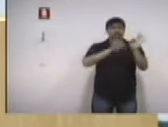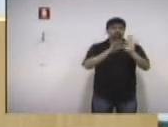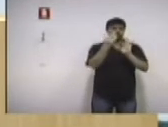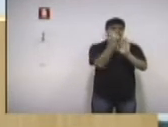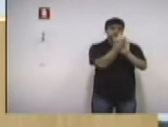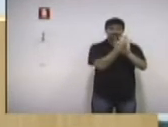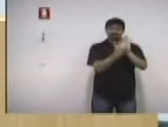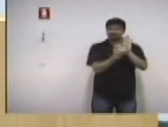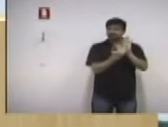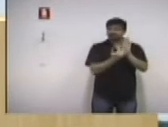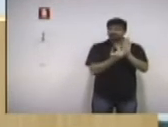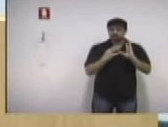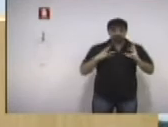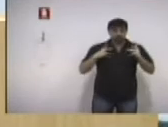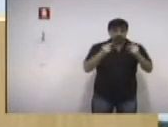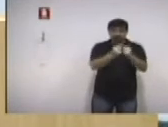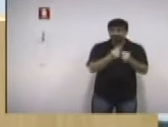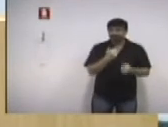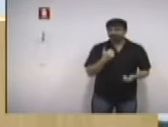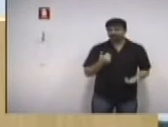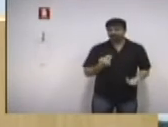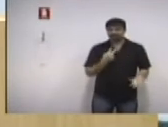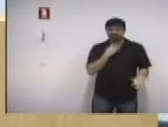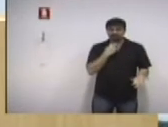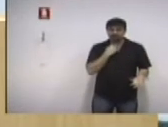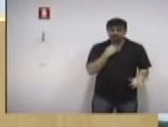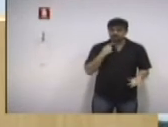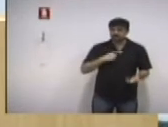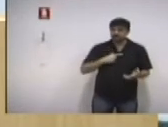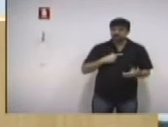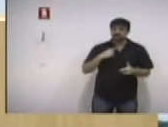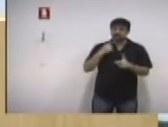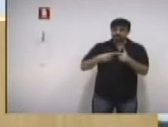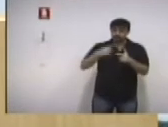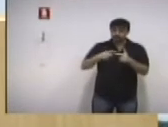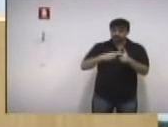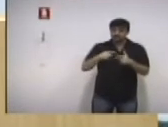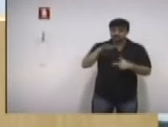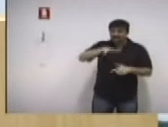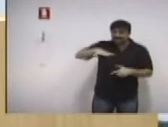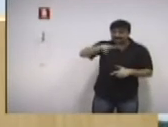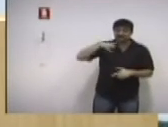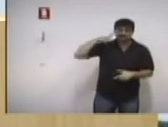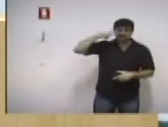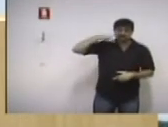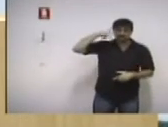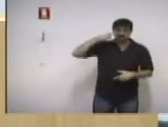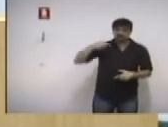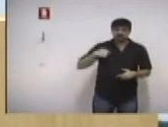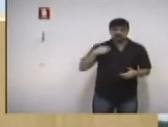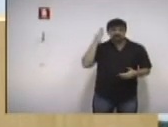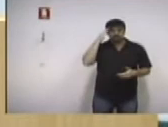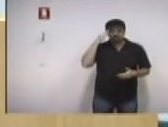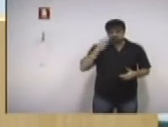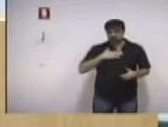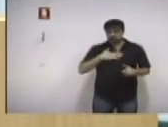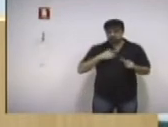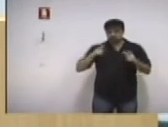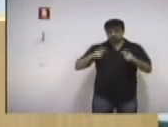mas apesar de das crise política a minha equipe o gabinete ainda sai com saldo